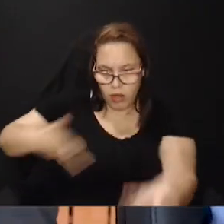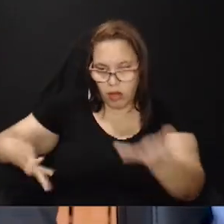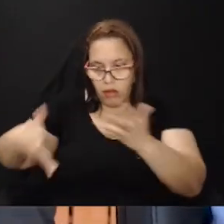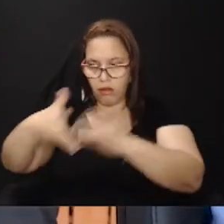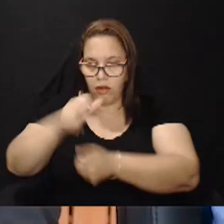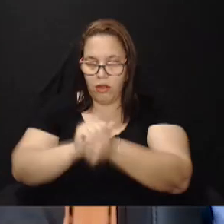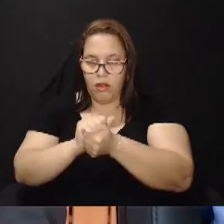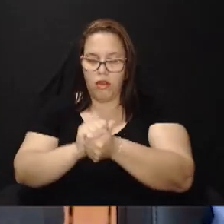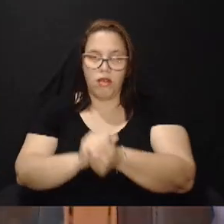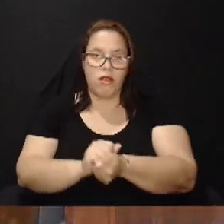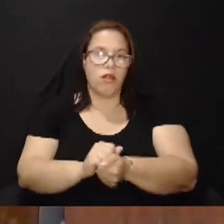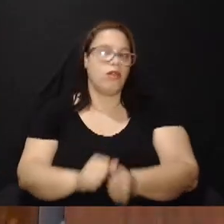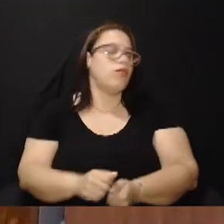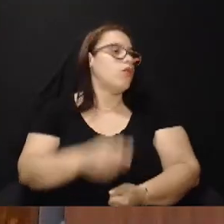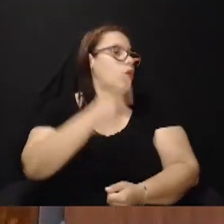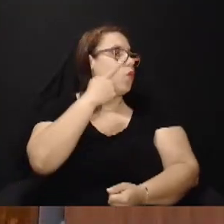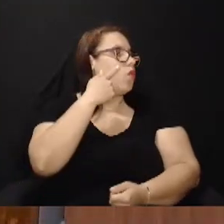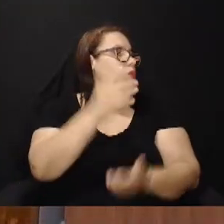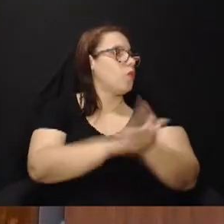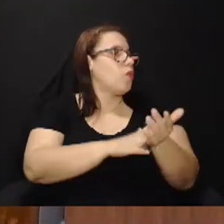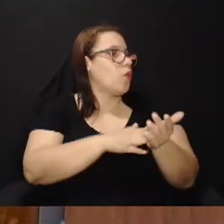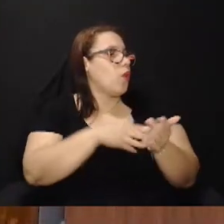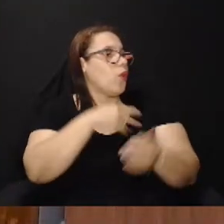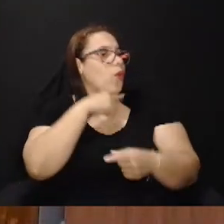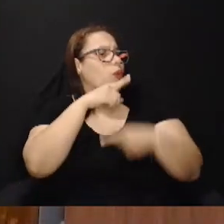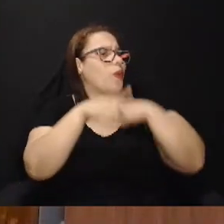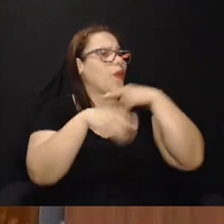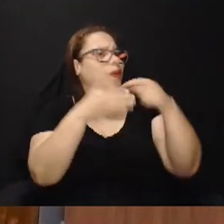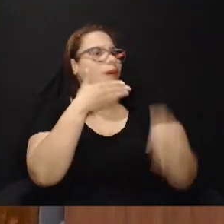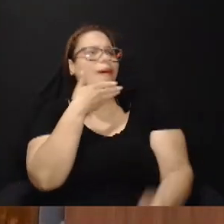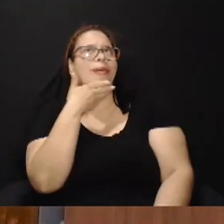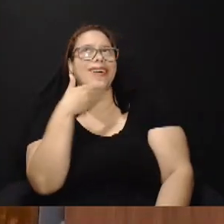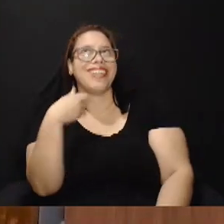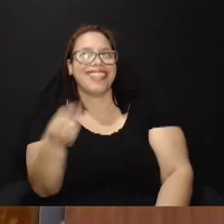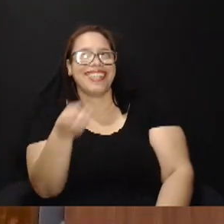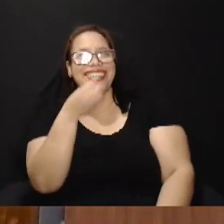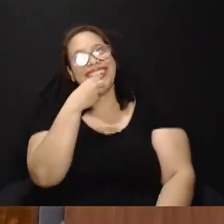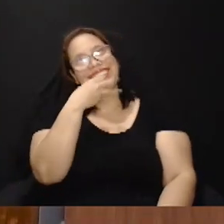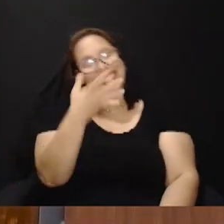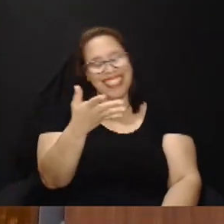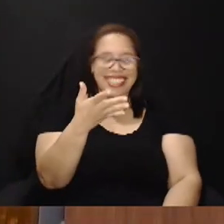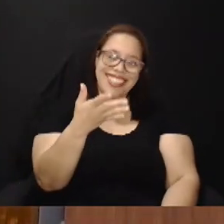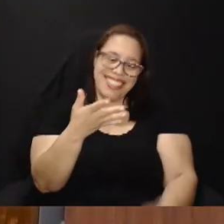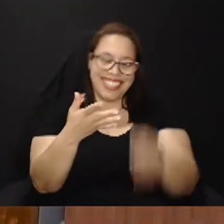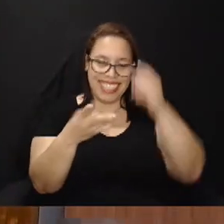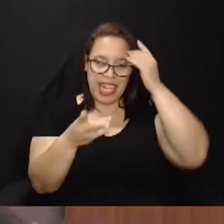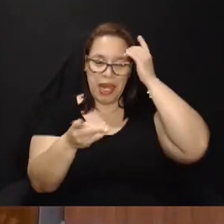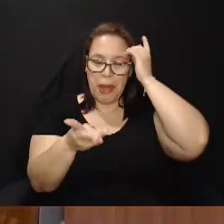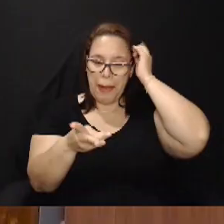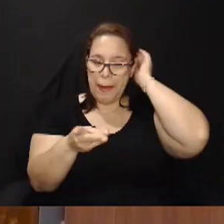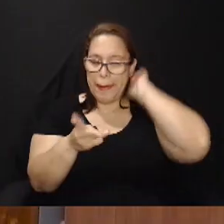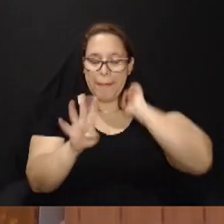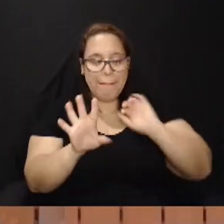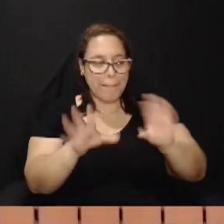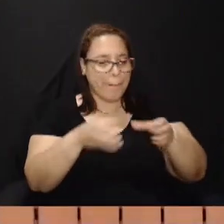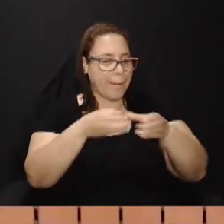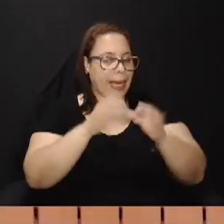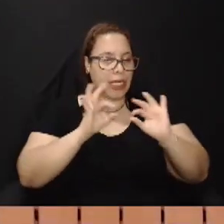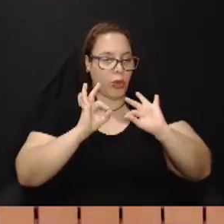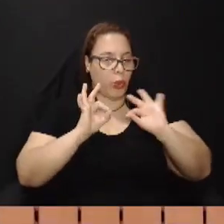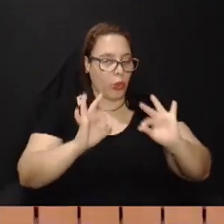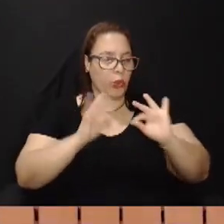Eu fico meio na dúvida do que é melhor. Tem tanta coisa boa que essa também é uma comissão espetacular. Campinas tem